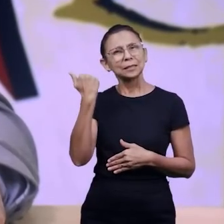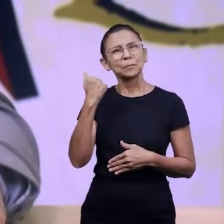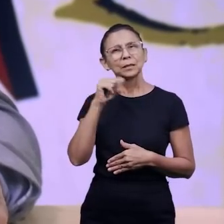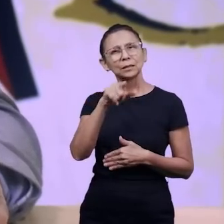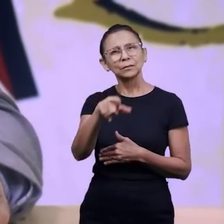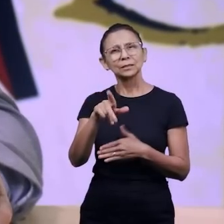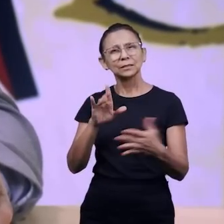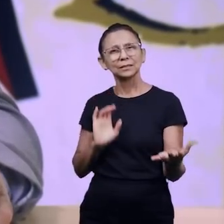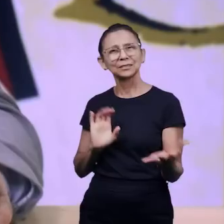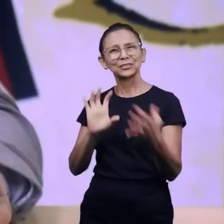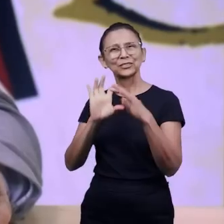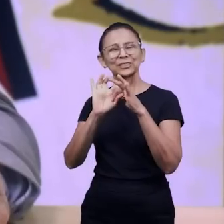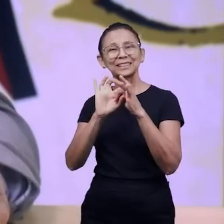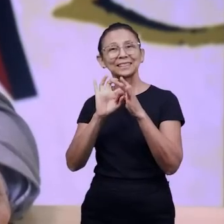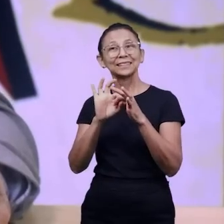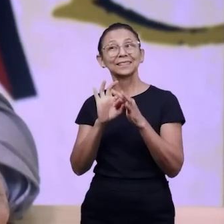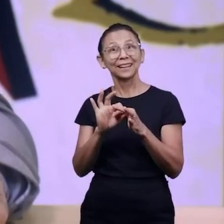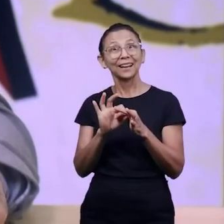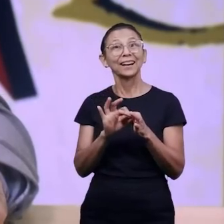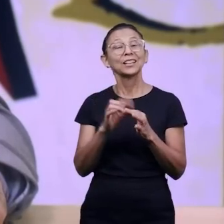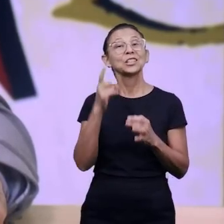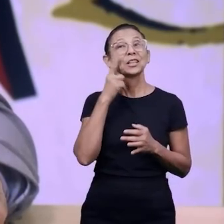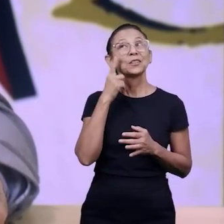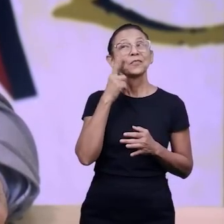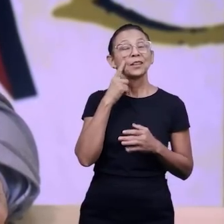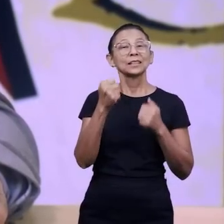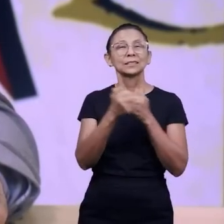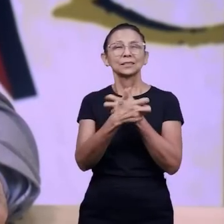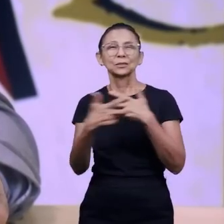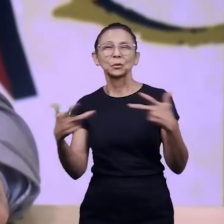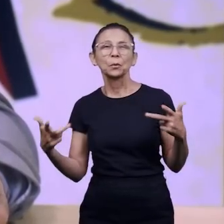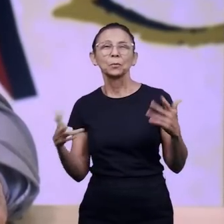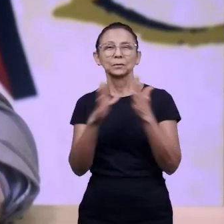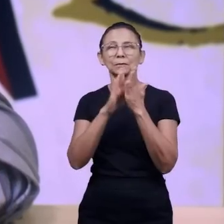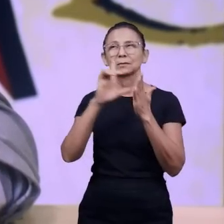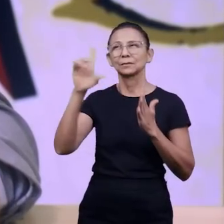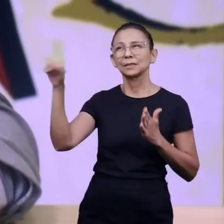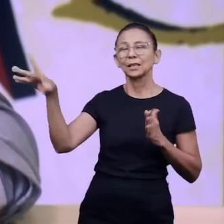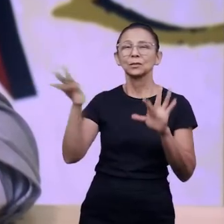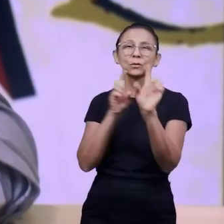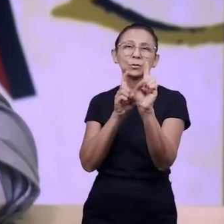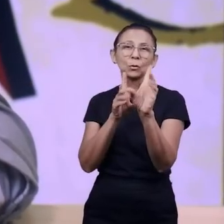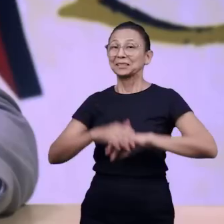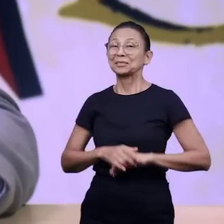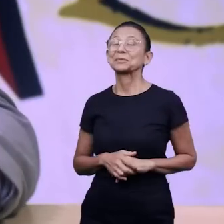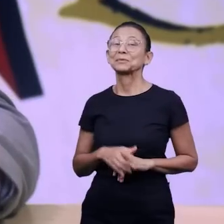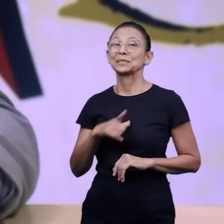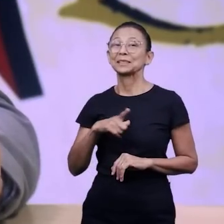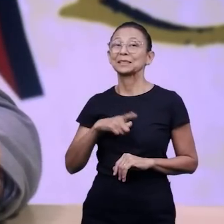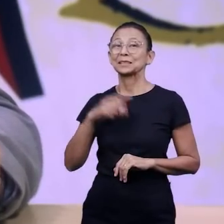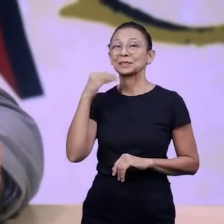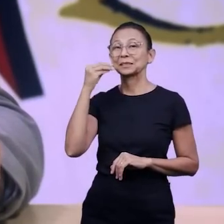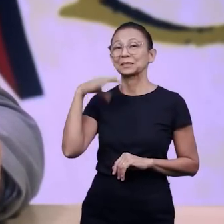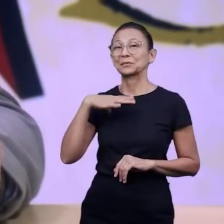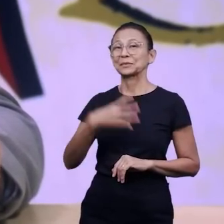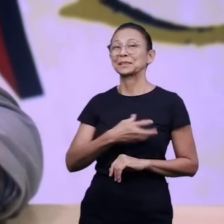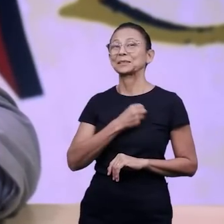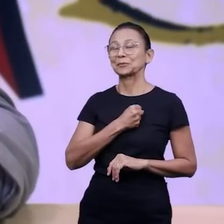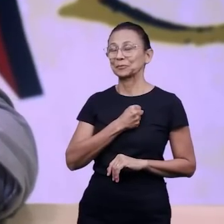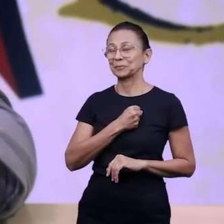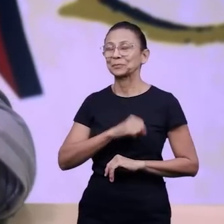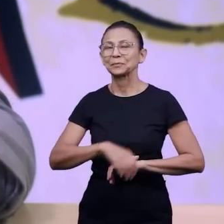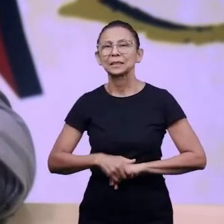maior saber que você está aí do outro lado, ouvindo falar acerca das coisas da palavra, das doutrinas bíblicas, daquilo que Deus tem nos trazido